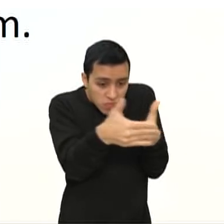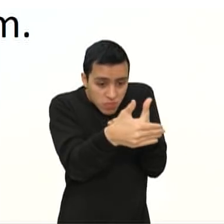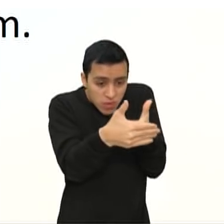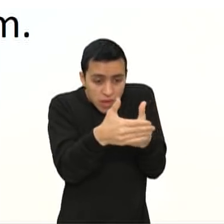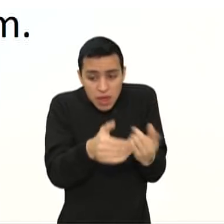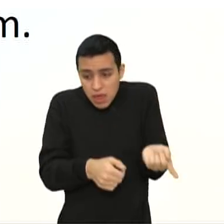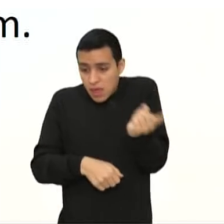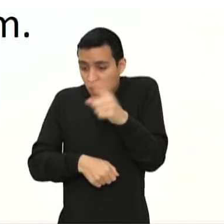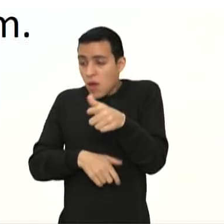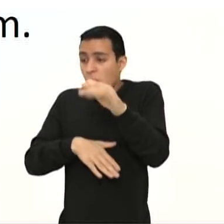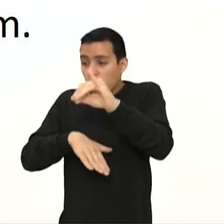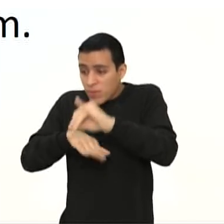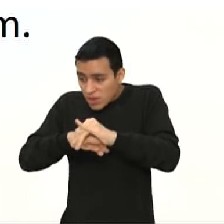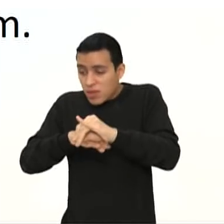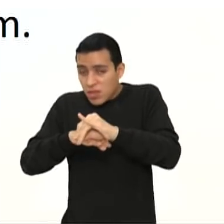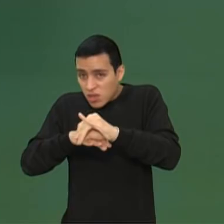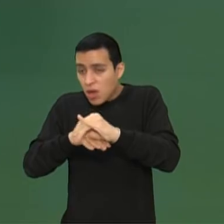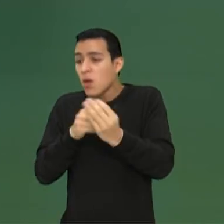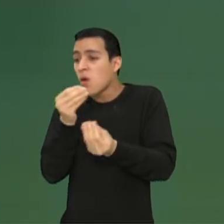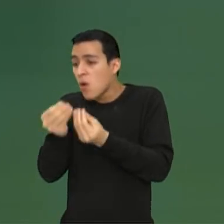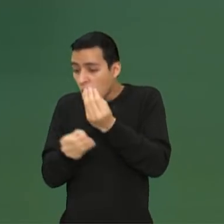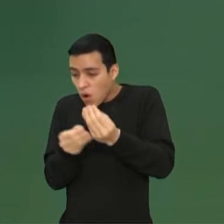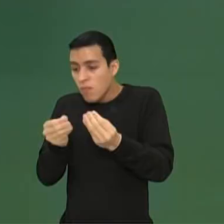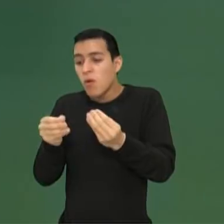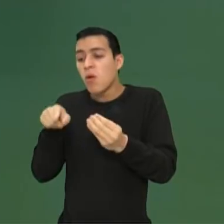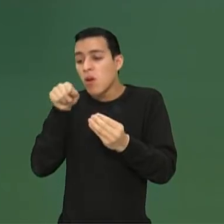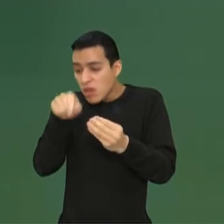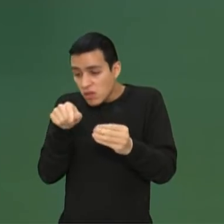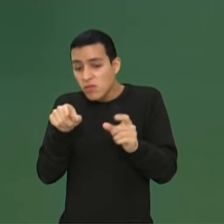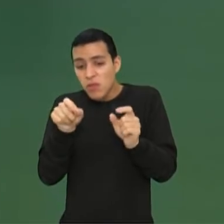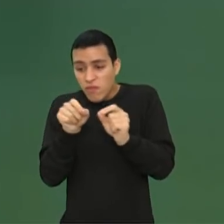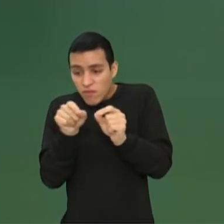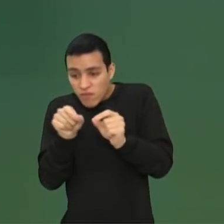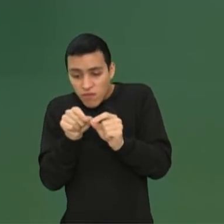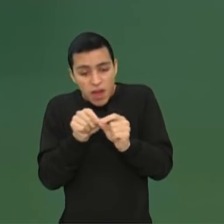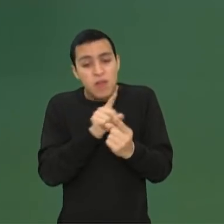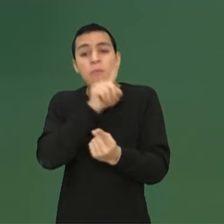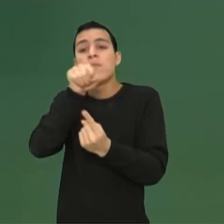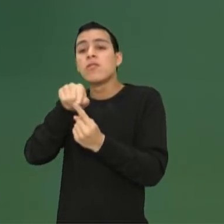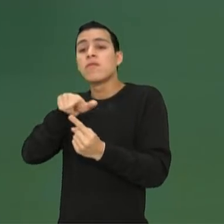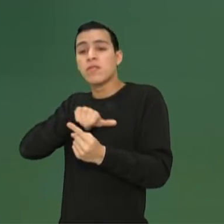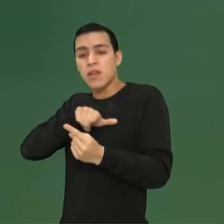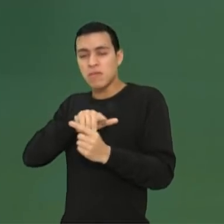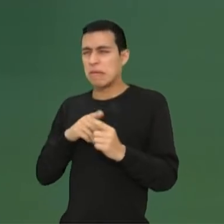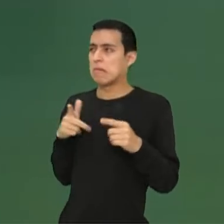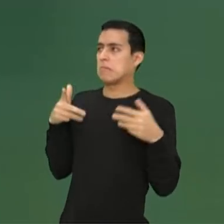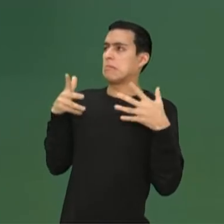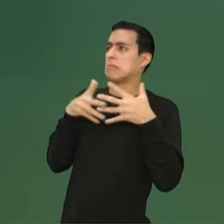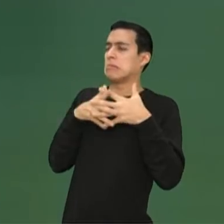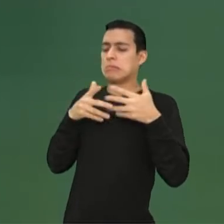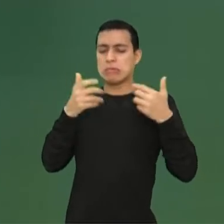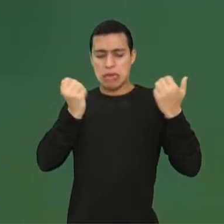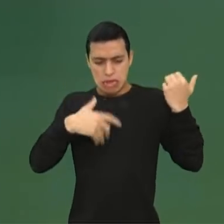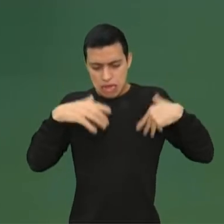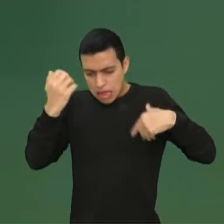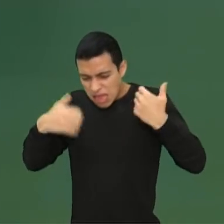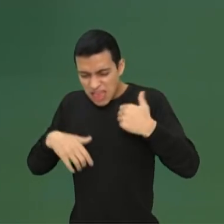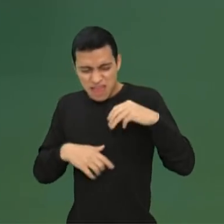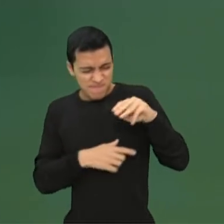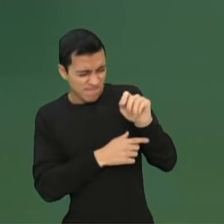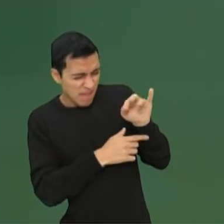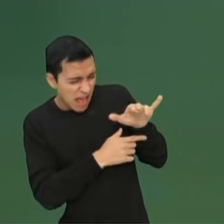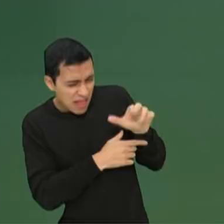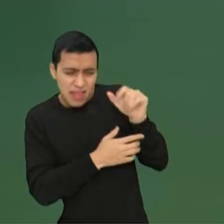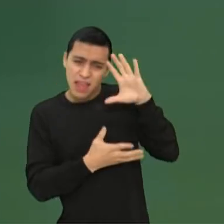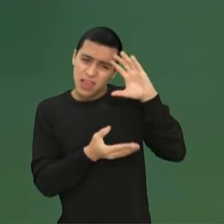objeto é um corpo fabricado por um determinado fim. Ai, Fabiano, ficou um pouco complexo, eu não entendi. Matéria eu